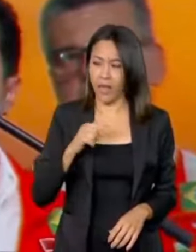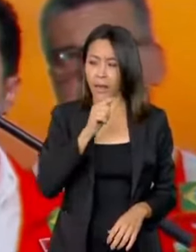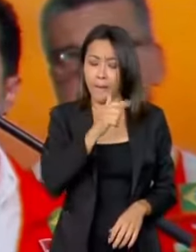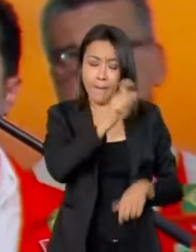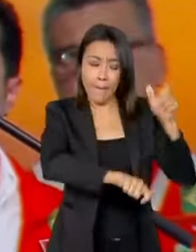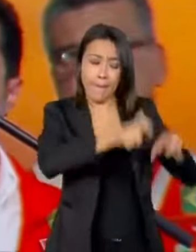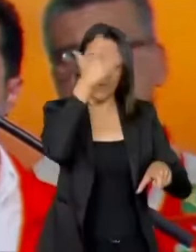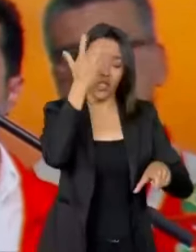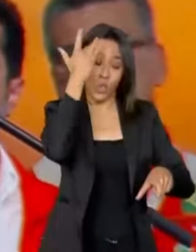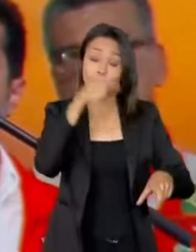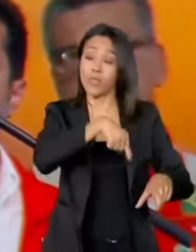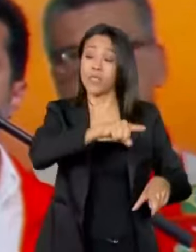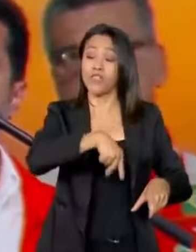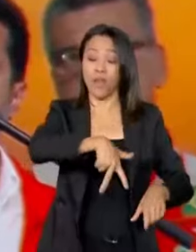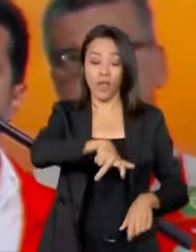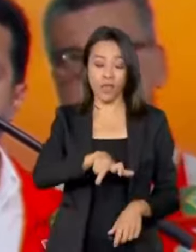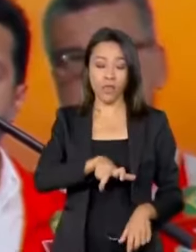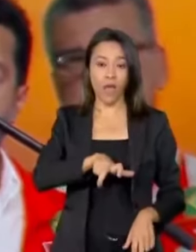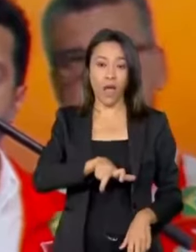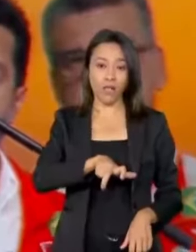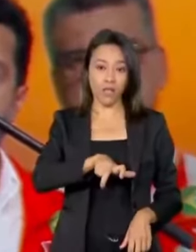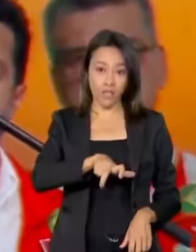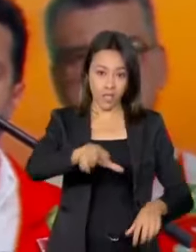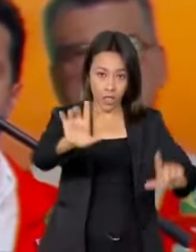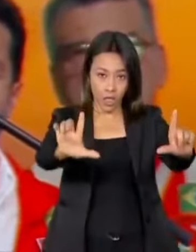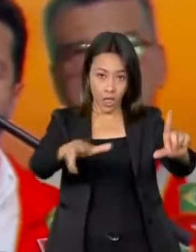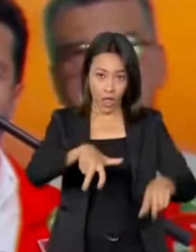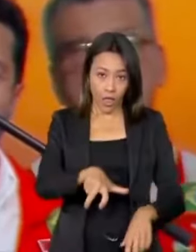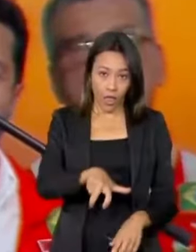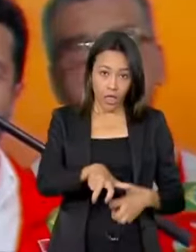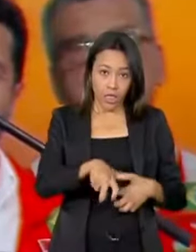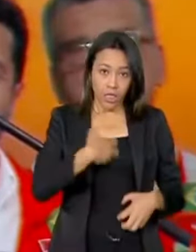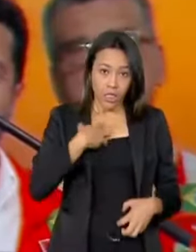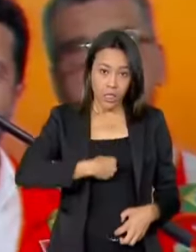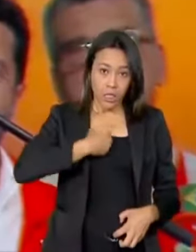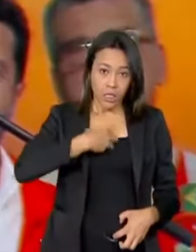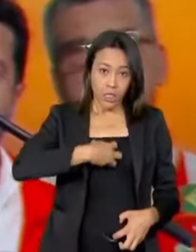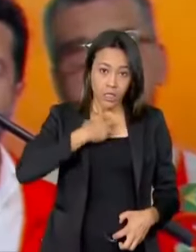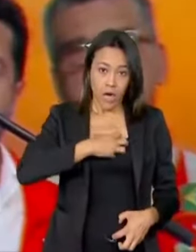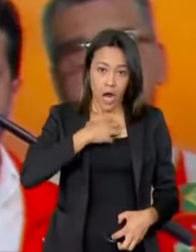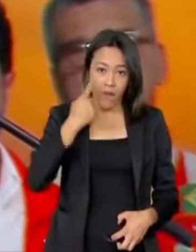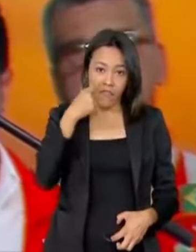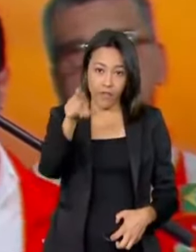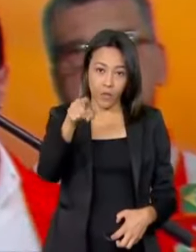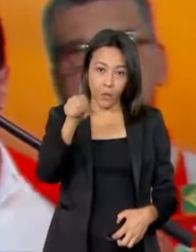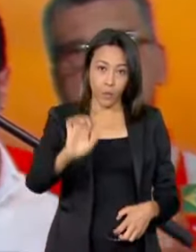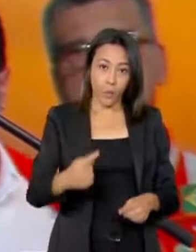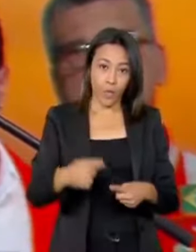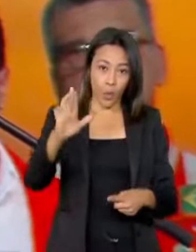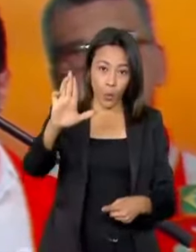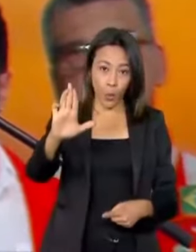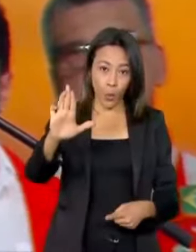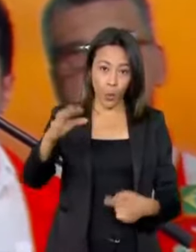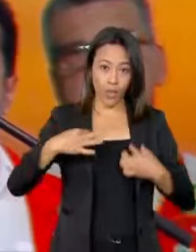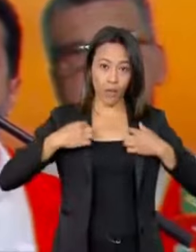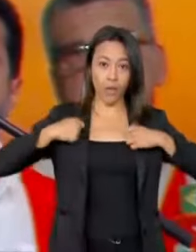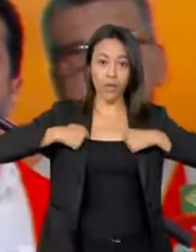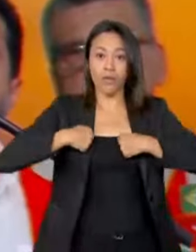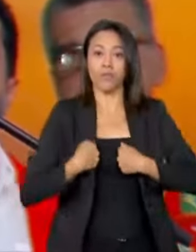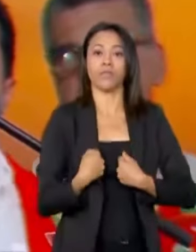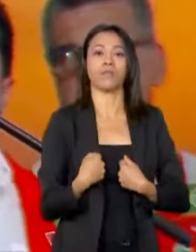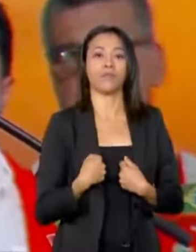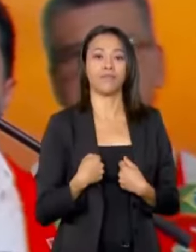no sofá, se remorrendo de raiva, porque o Lula está aqui com a camisa da